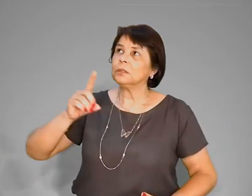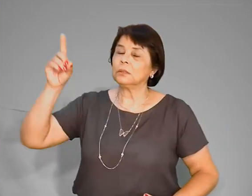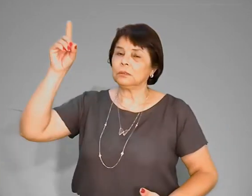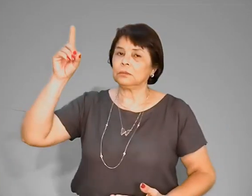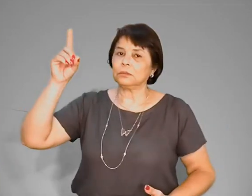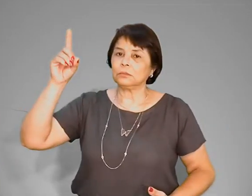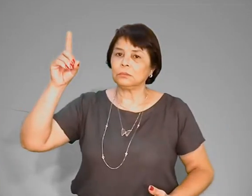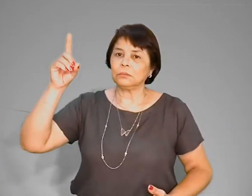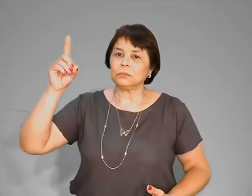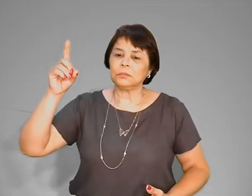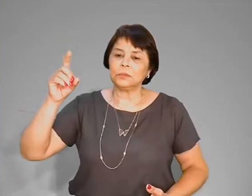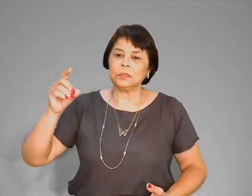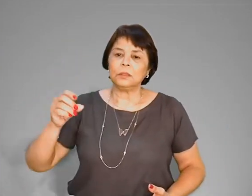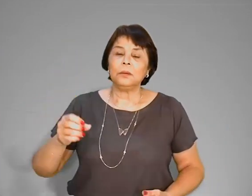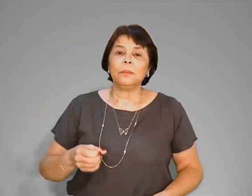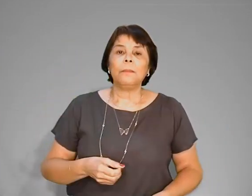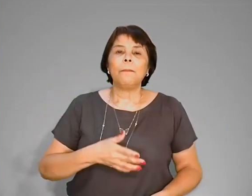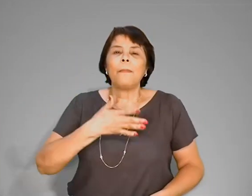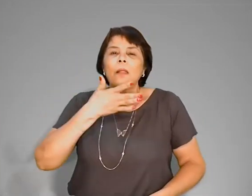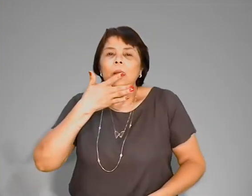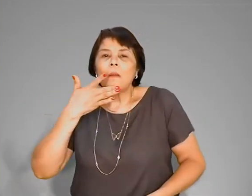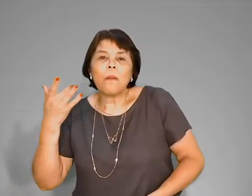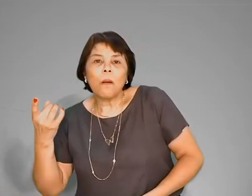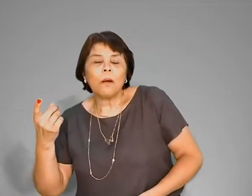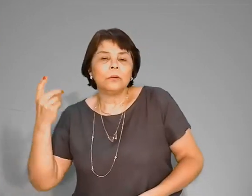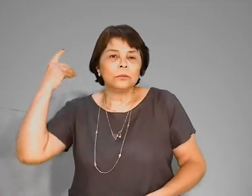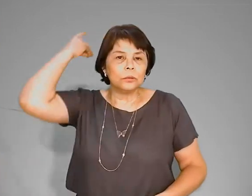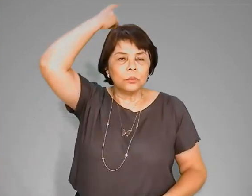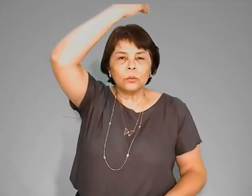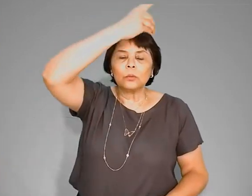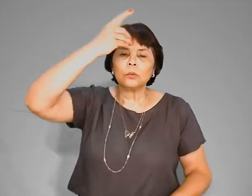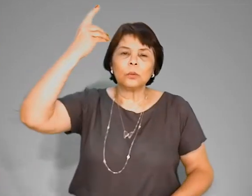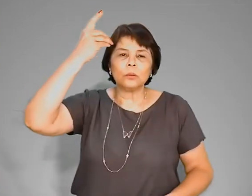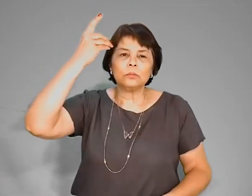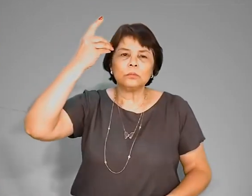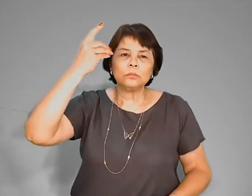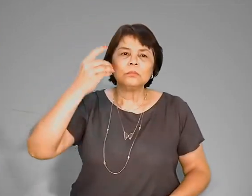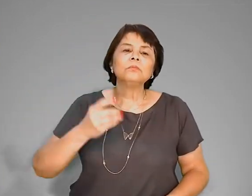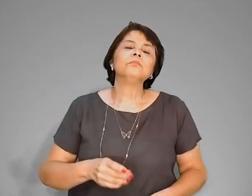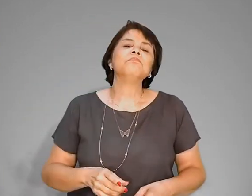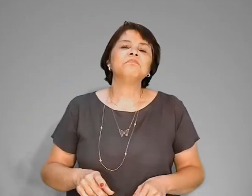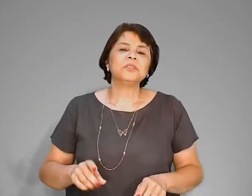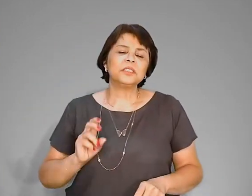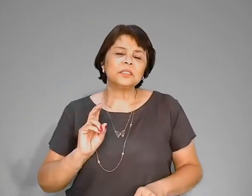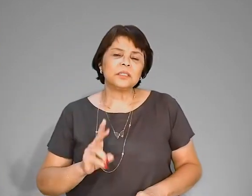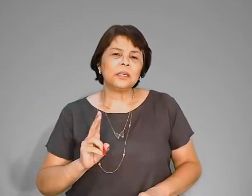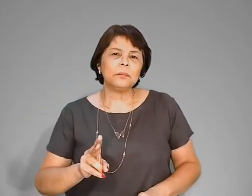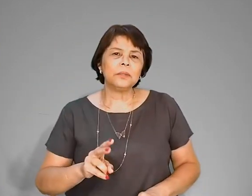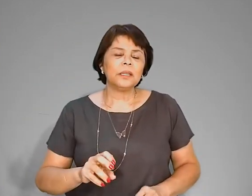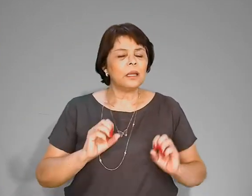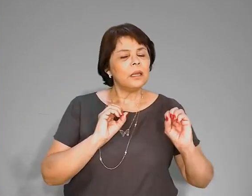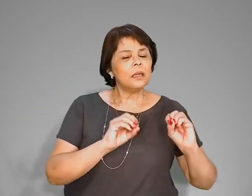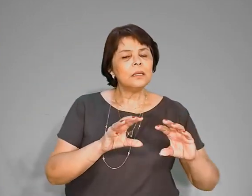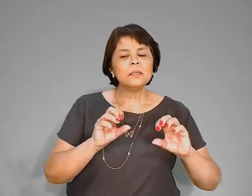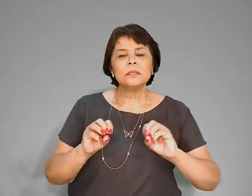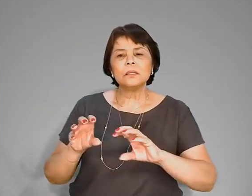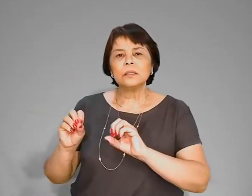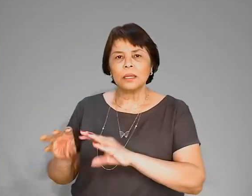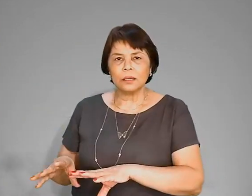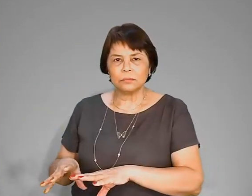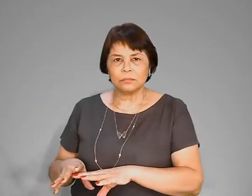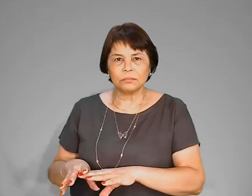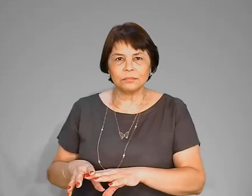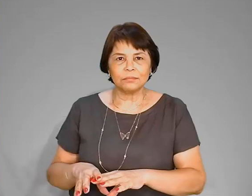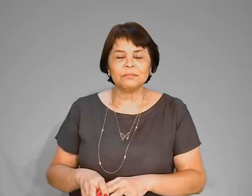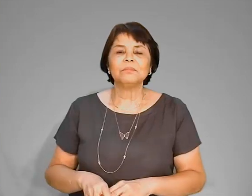dom apostólico. Raríssimo. Depois os profetas, depois os mestres, depois os evangelistas, e depois